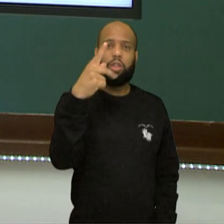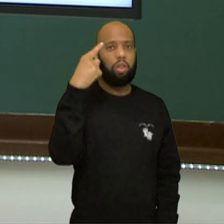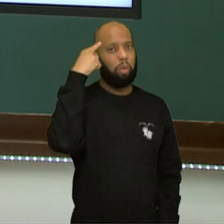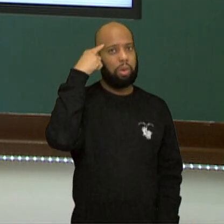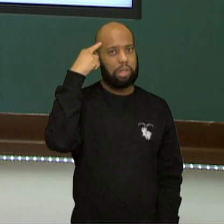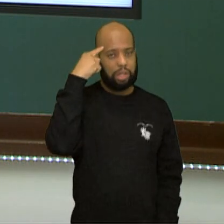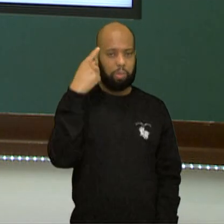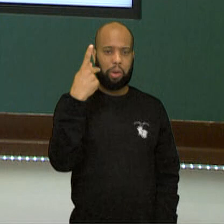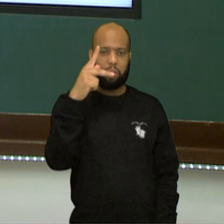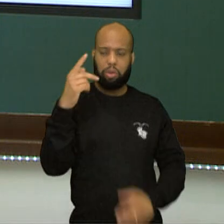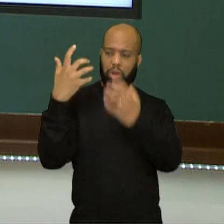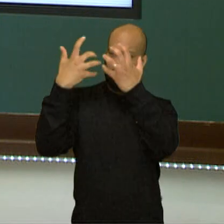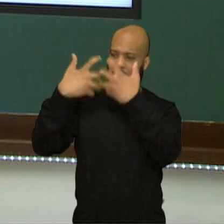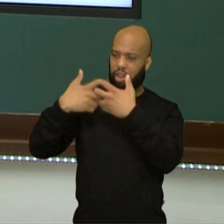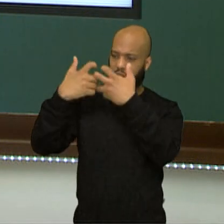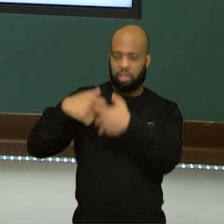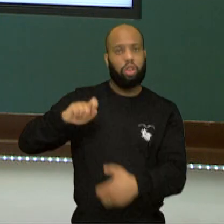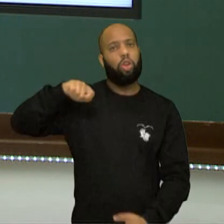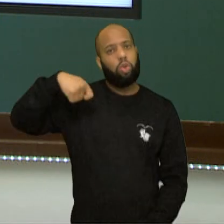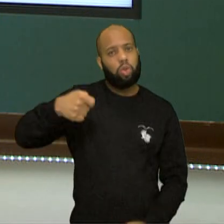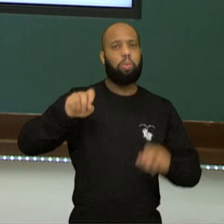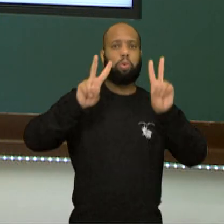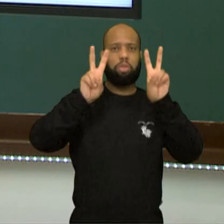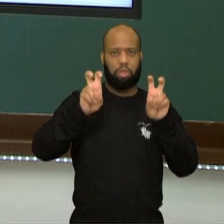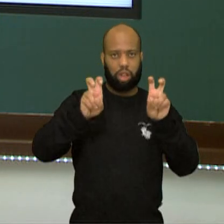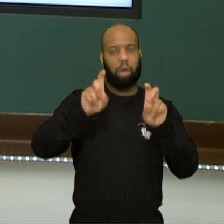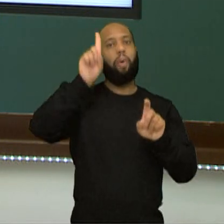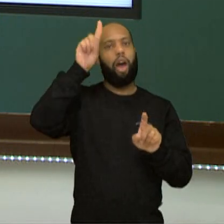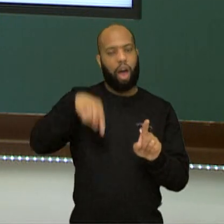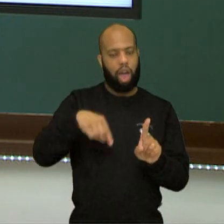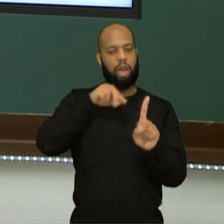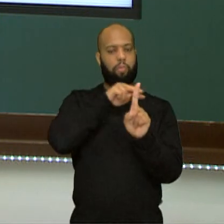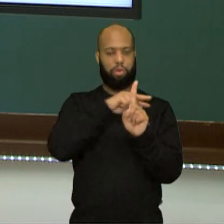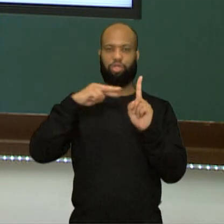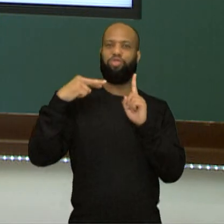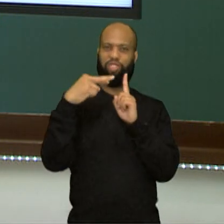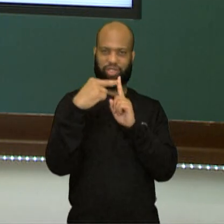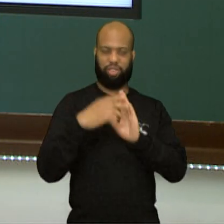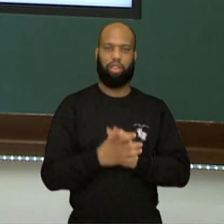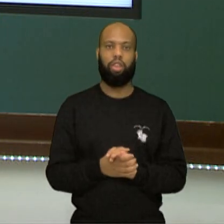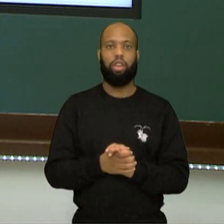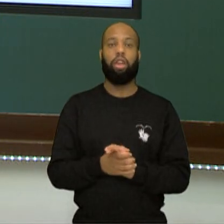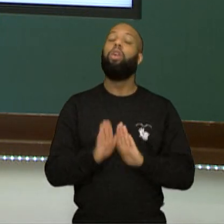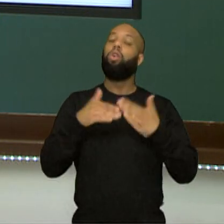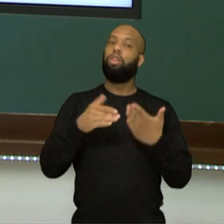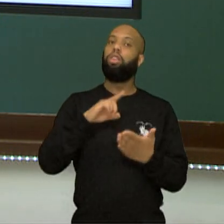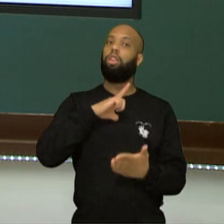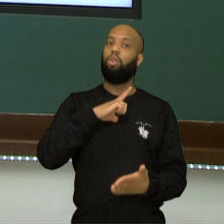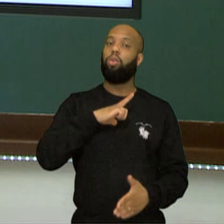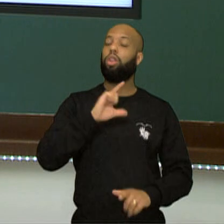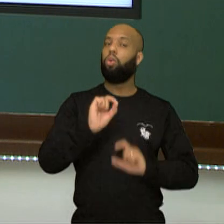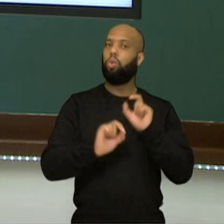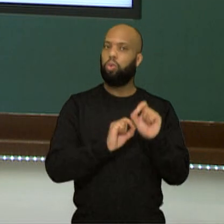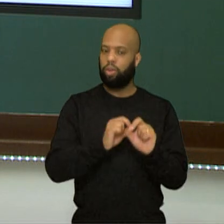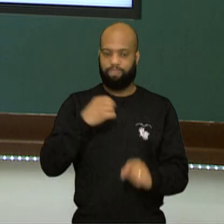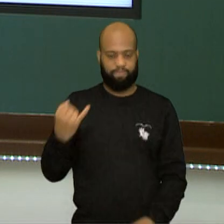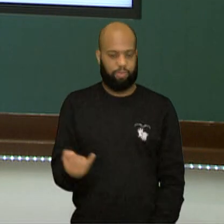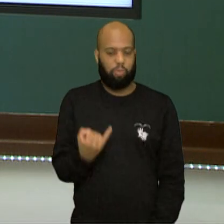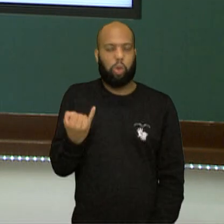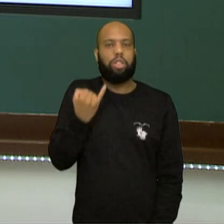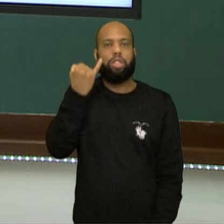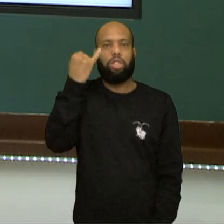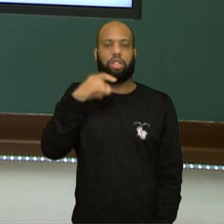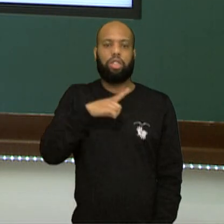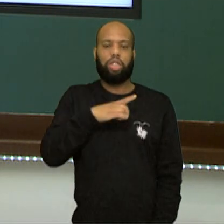que esse ponto de vista sempre tem que ter um argumento que o sustente. Nós precisamos